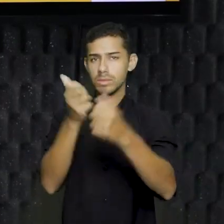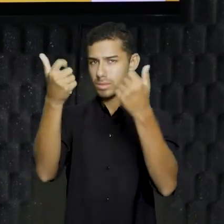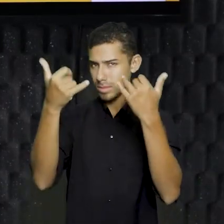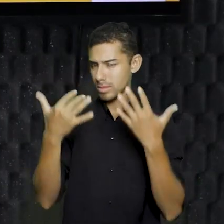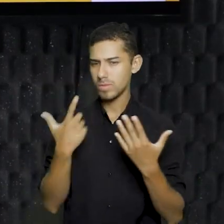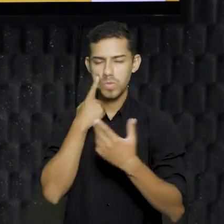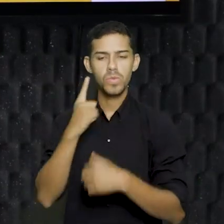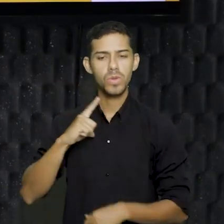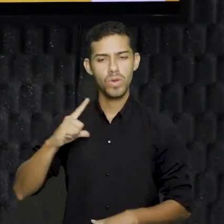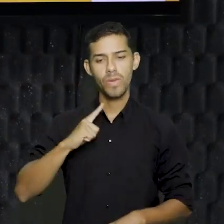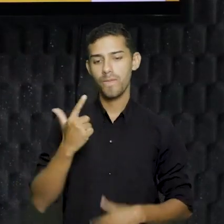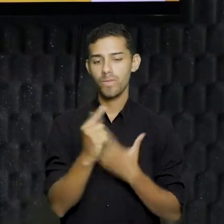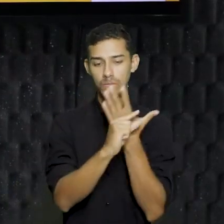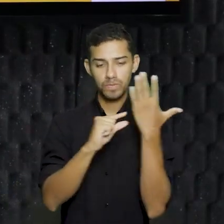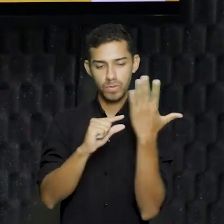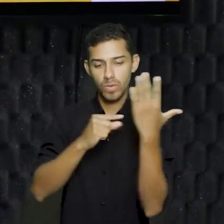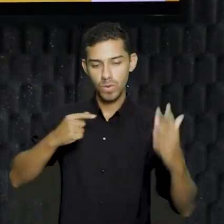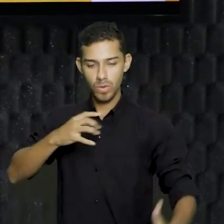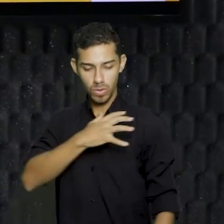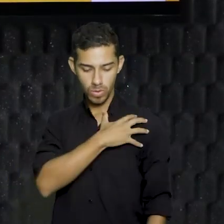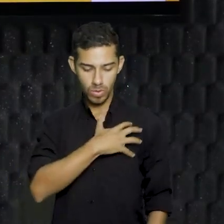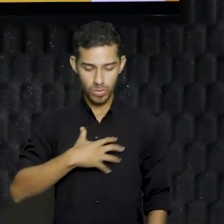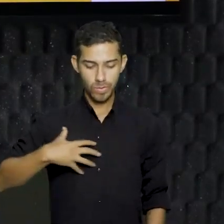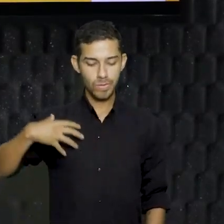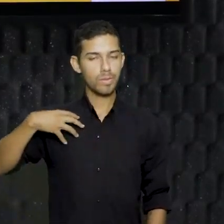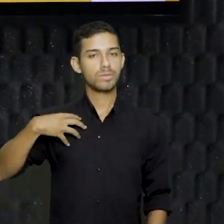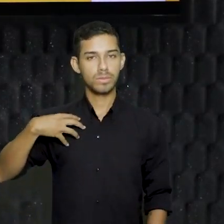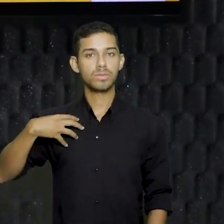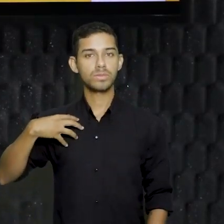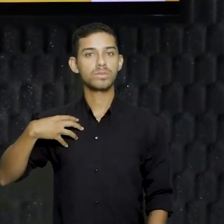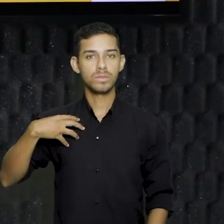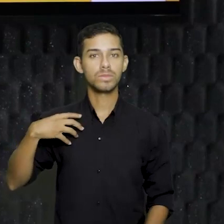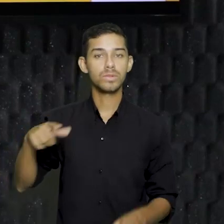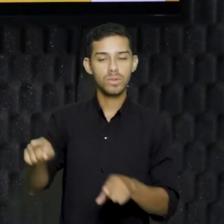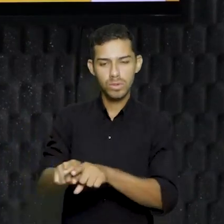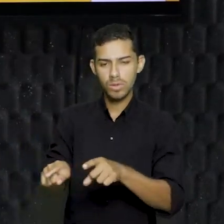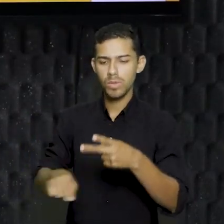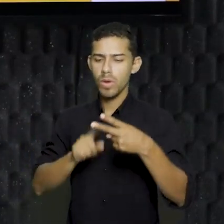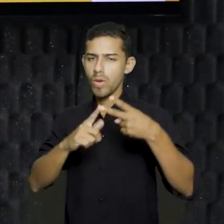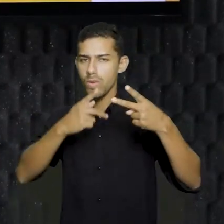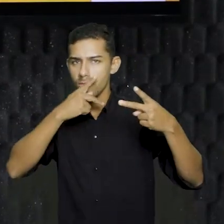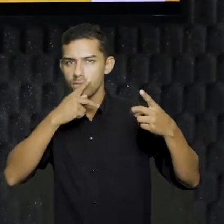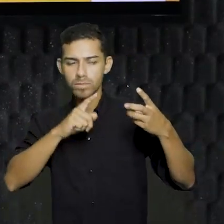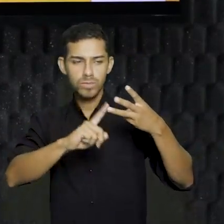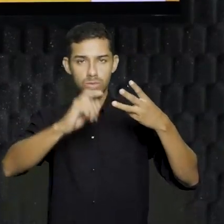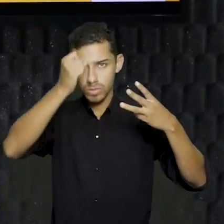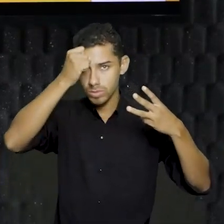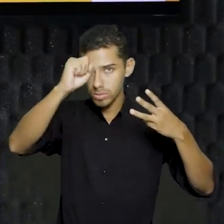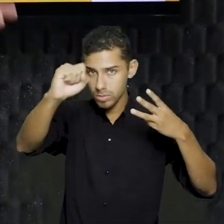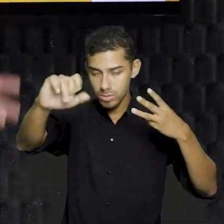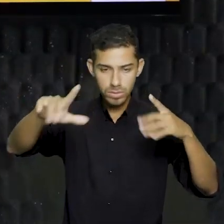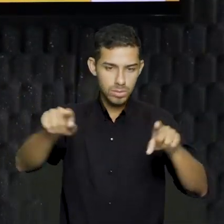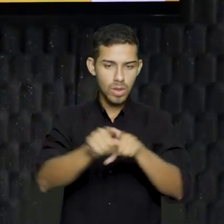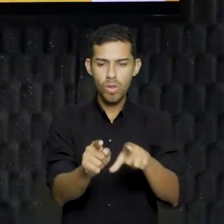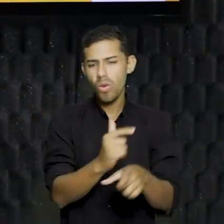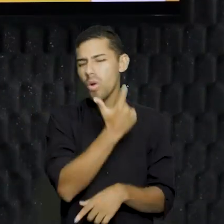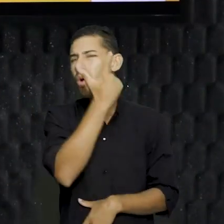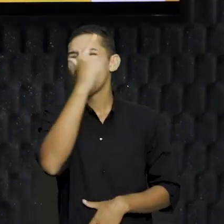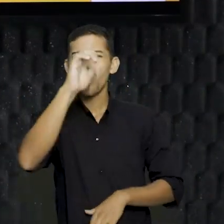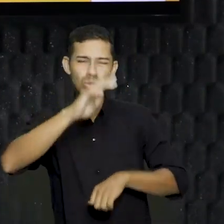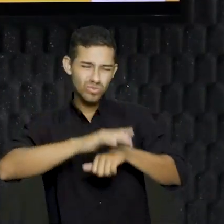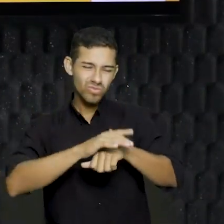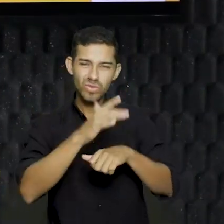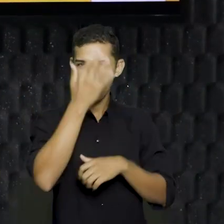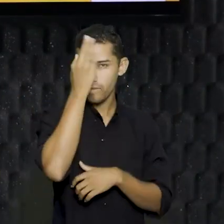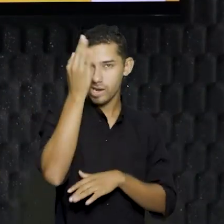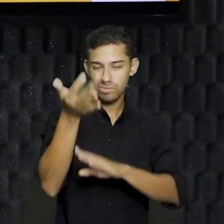agora nós temos um outro autor chamado Aristóteles. Aristóteles, assim como Platão, como Sócrates, claro, e como vários outros da filosofia